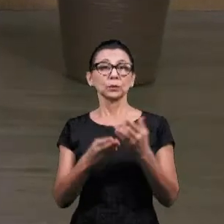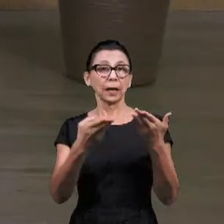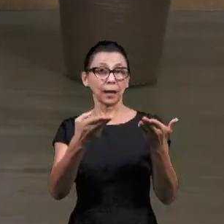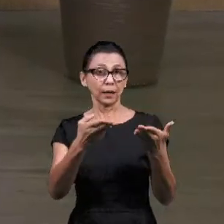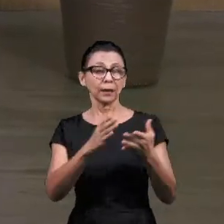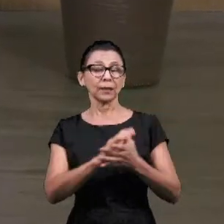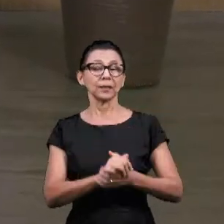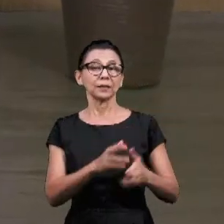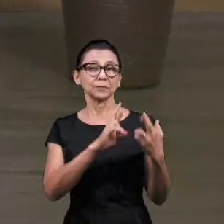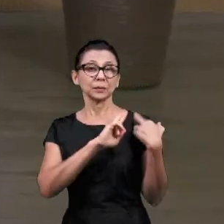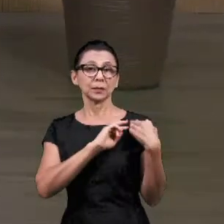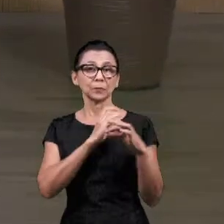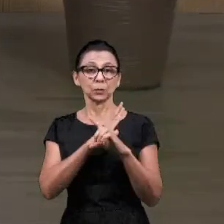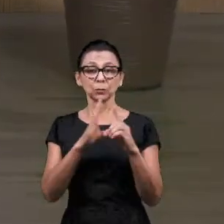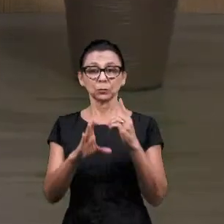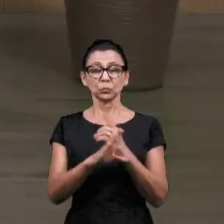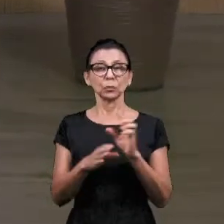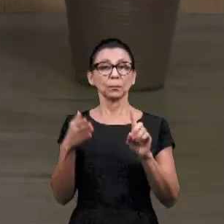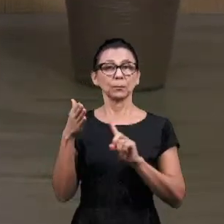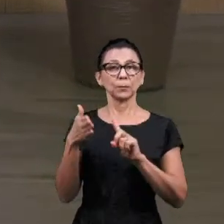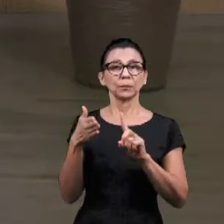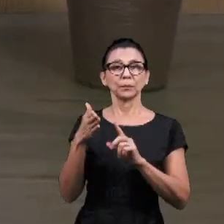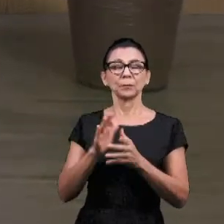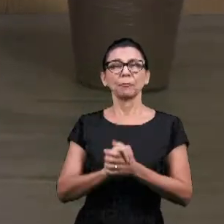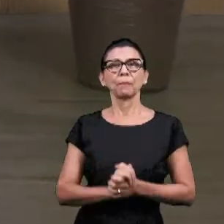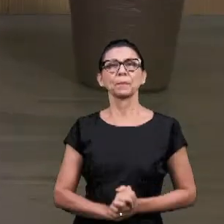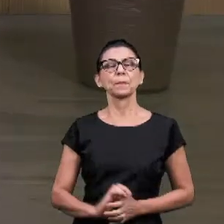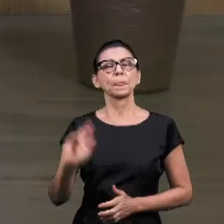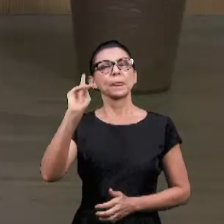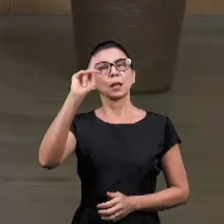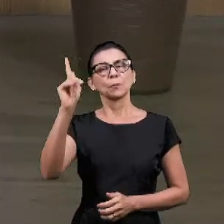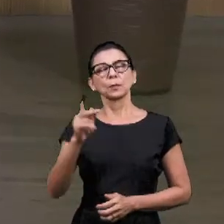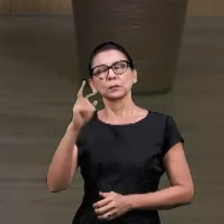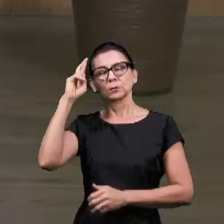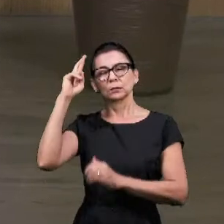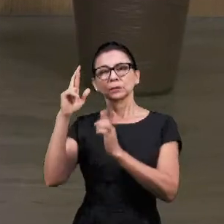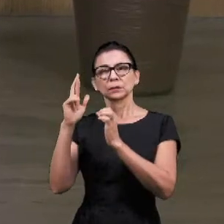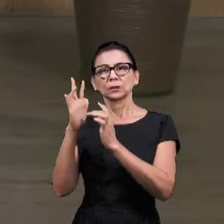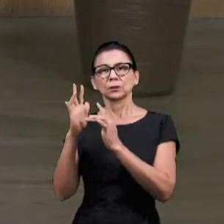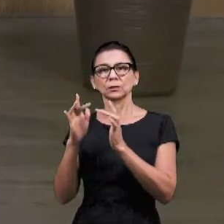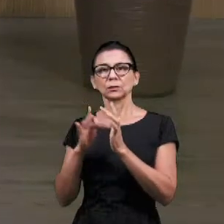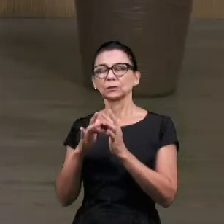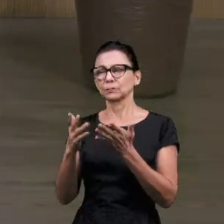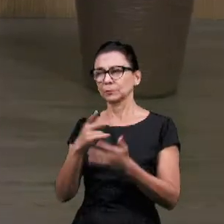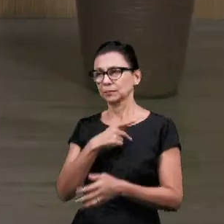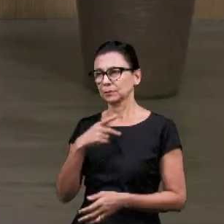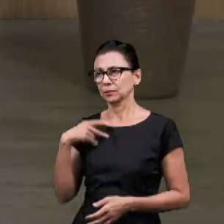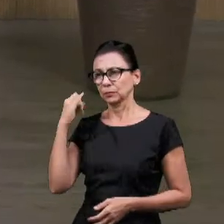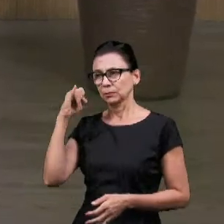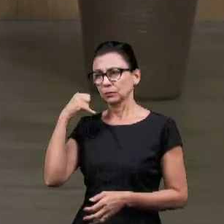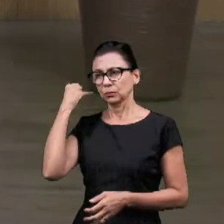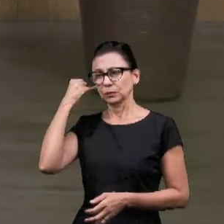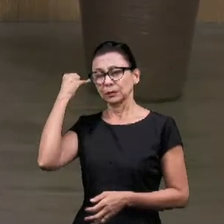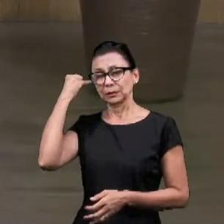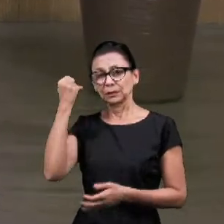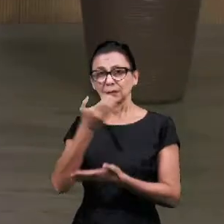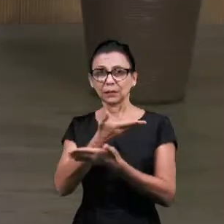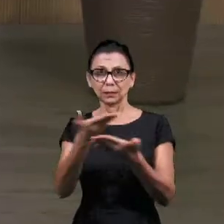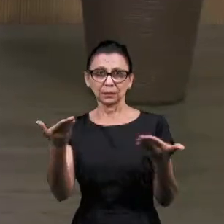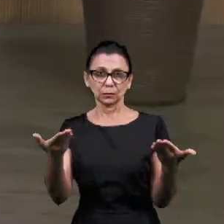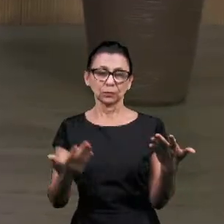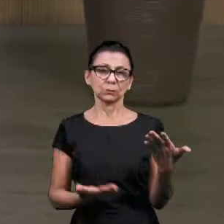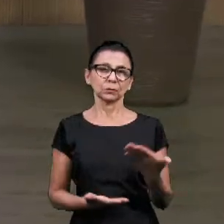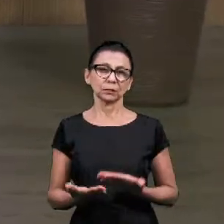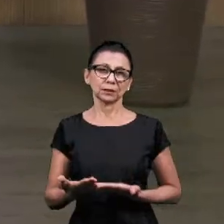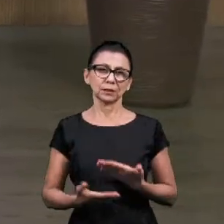Pastor Wallace, a paz do Senhor, seja bem-vindo. A paz do Senhor Josias, a paz do Senhor irmãos, é um prazer sempre estar aqui, né, para compartilhar da